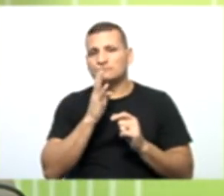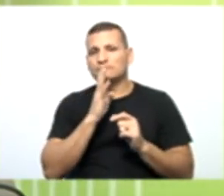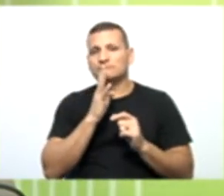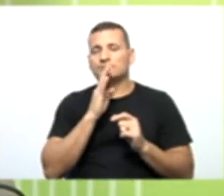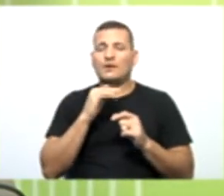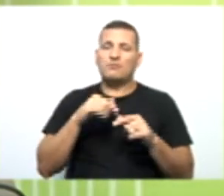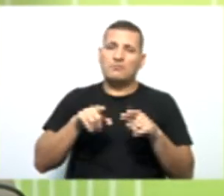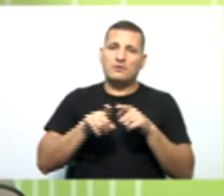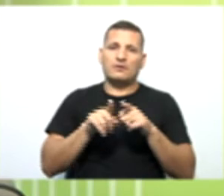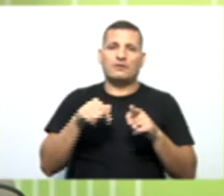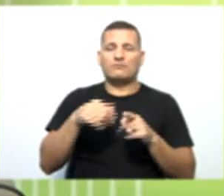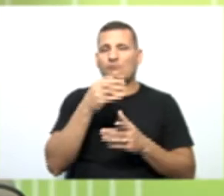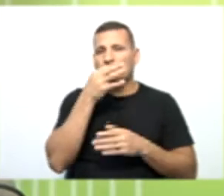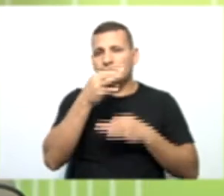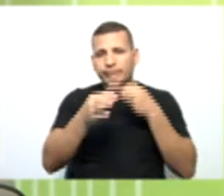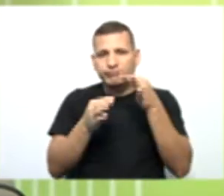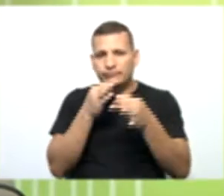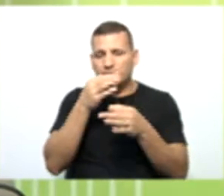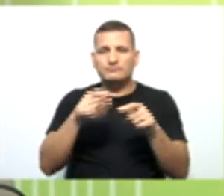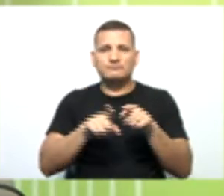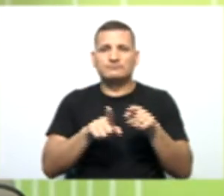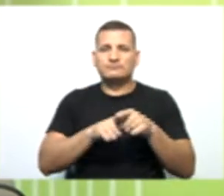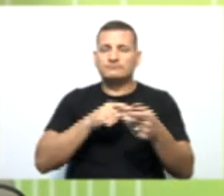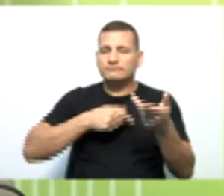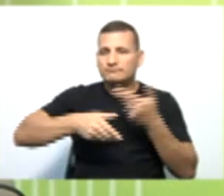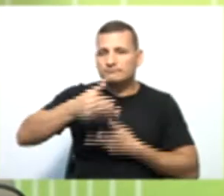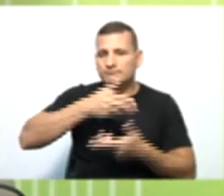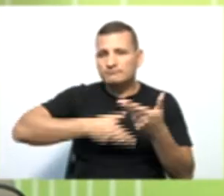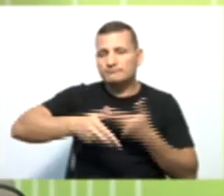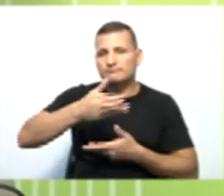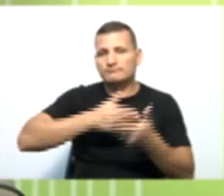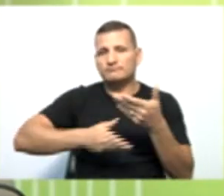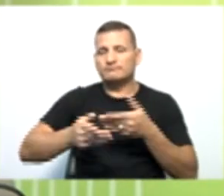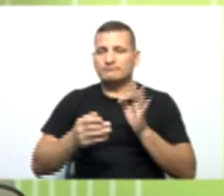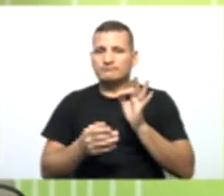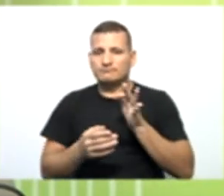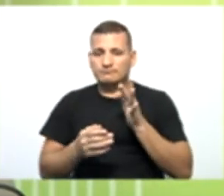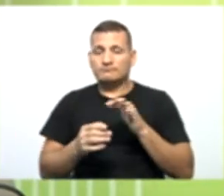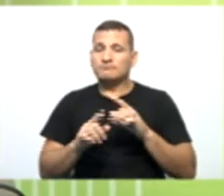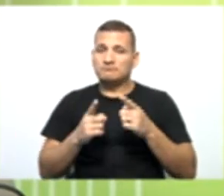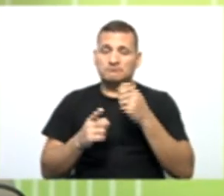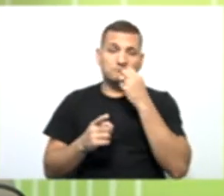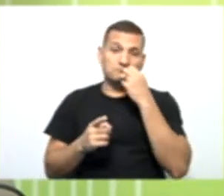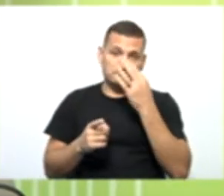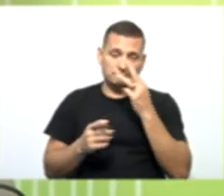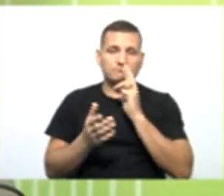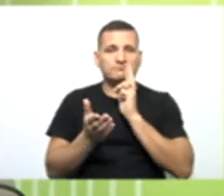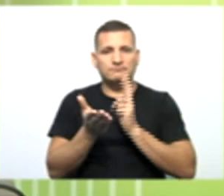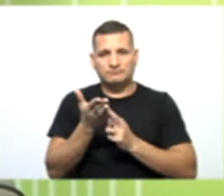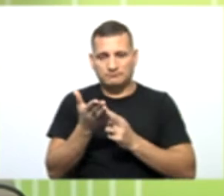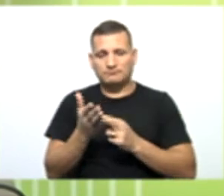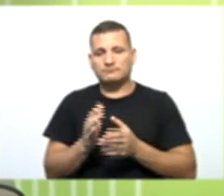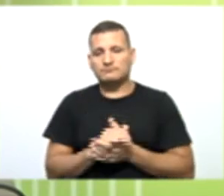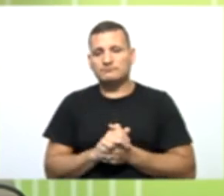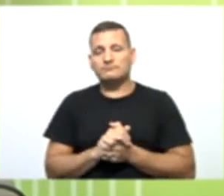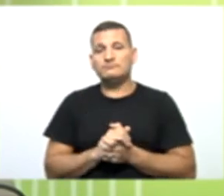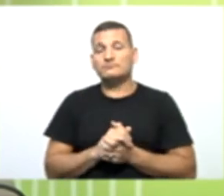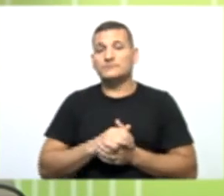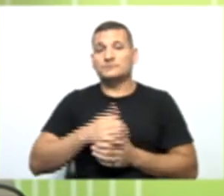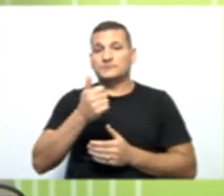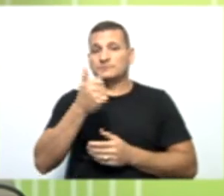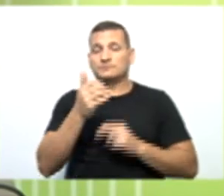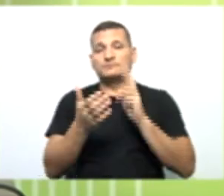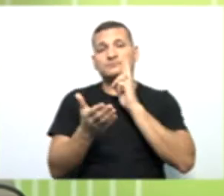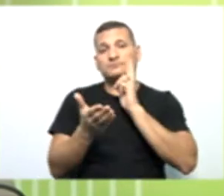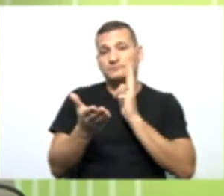dar sugestões aqui, que a gente vai trocando ideias, né? Mas muito bom. A primeira resposta que